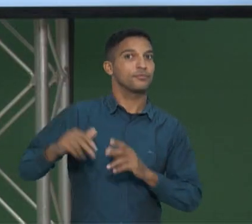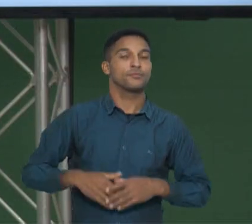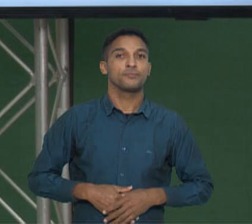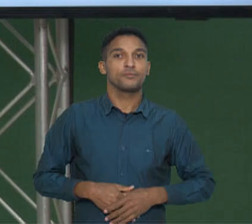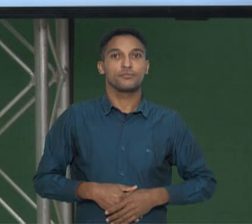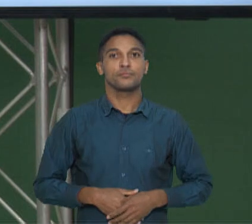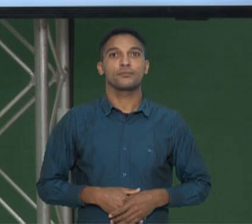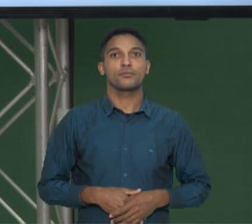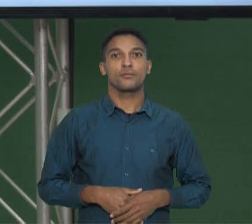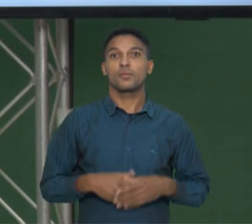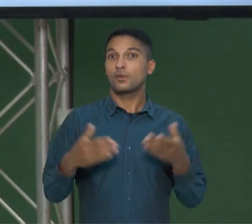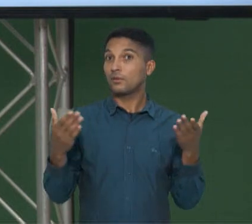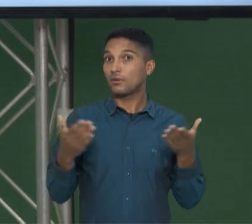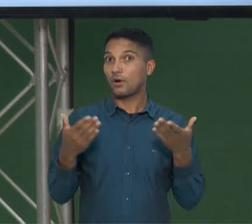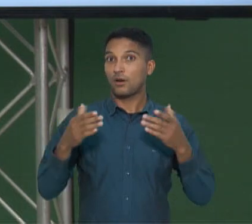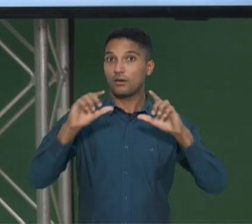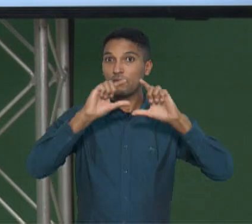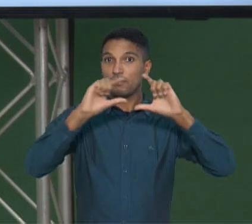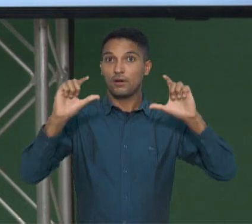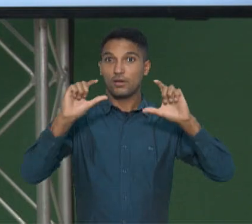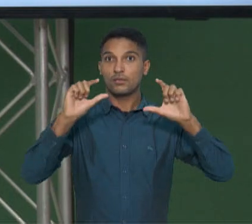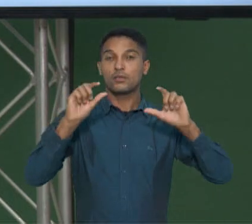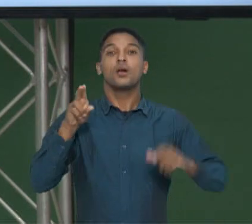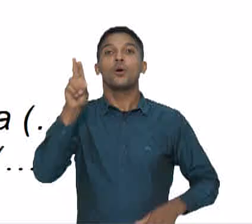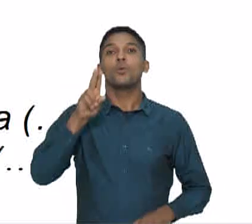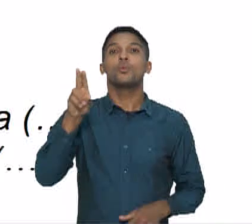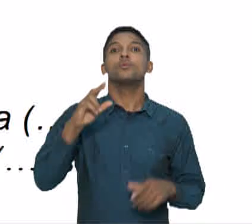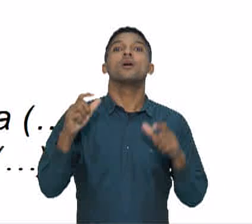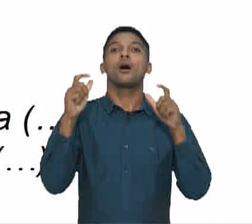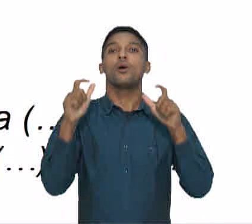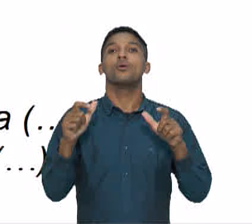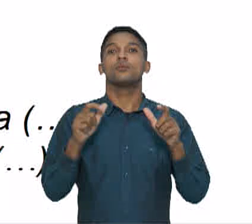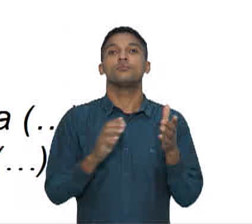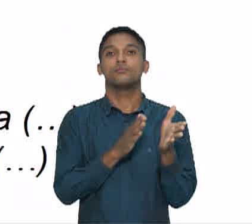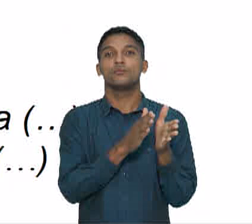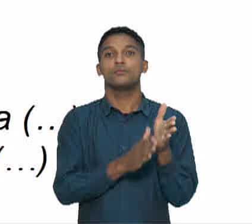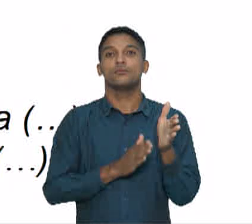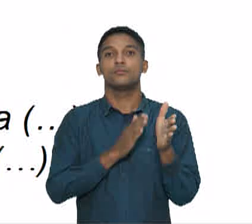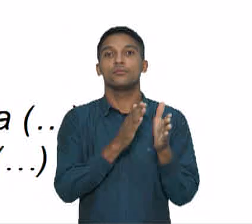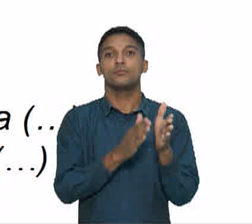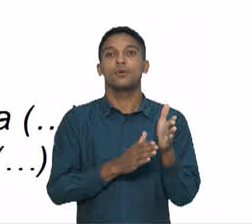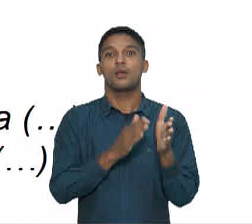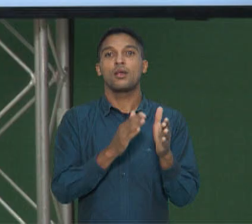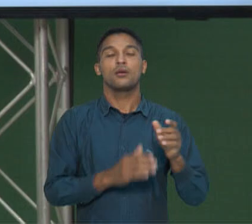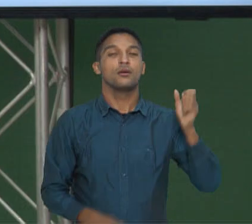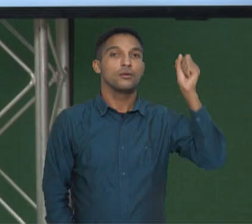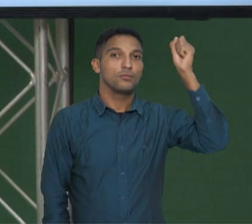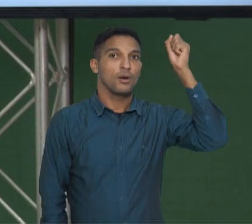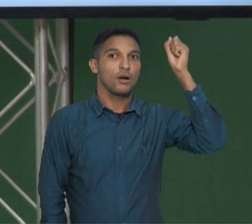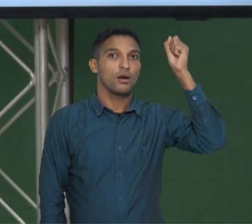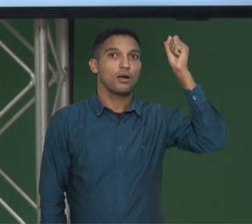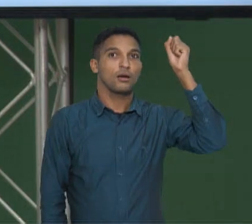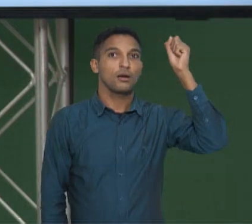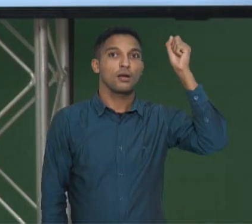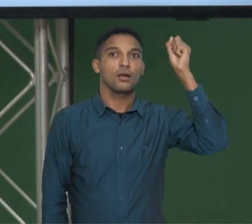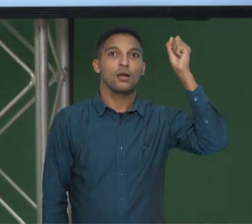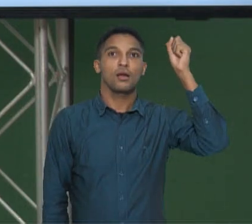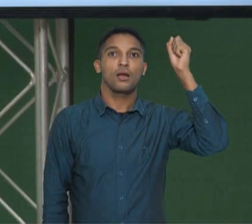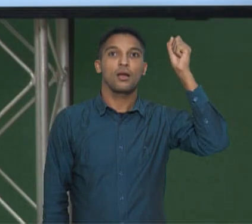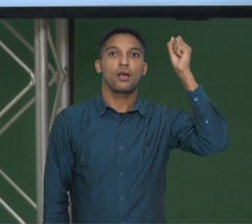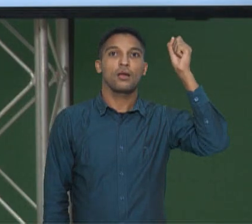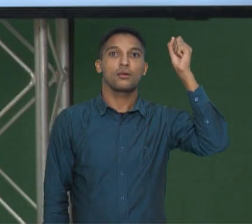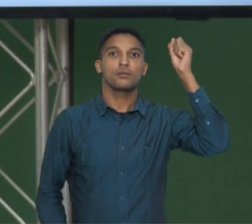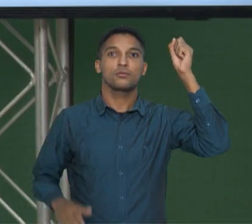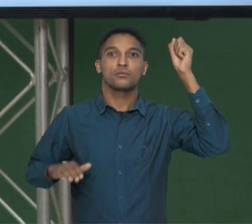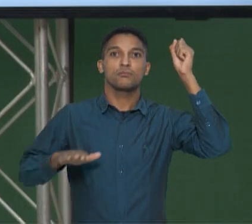la estação de trenes. Olha aqui, né, um dos objetos, um dos termos que a gente sempre tem que utilizar, inclusive